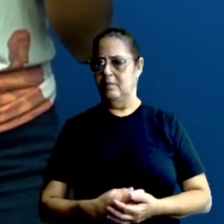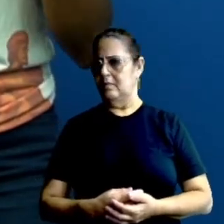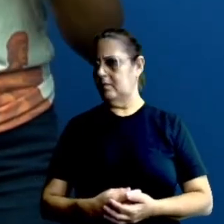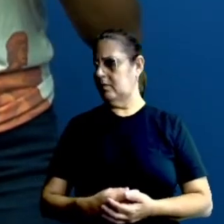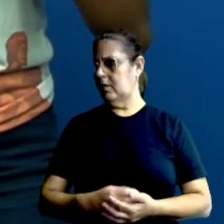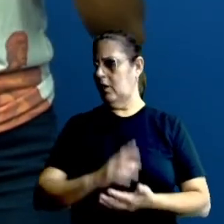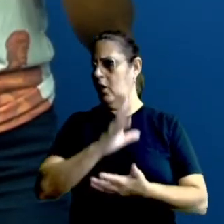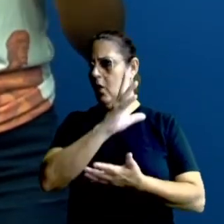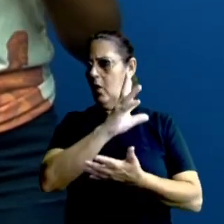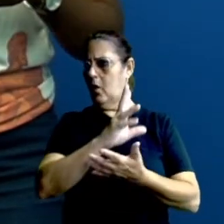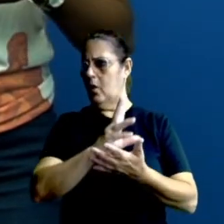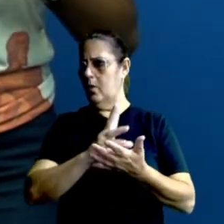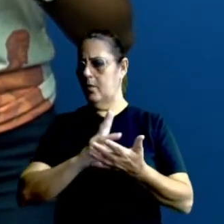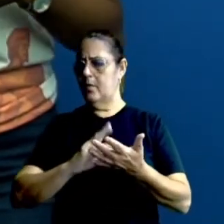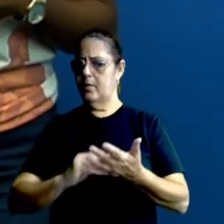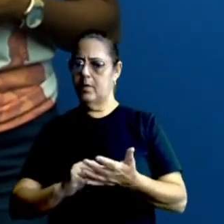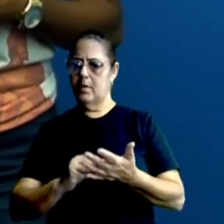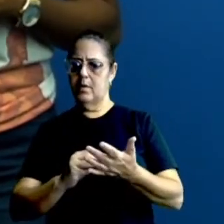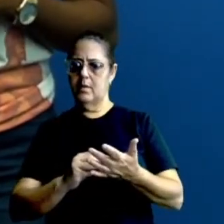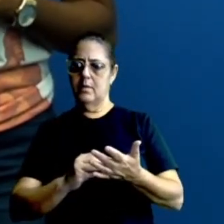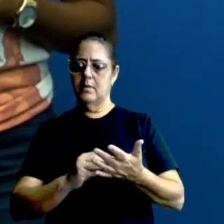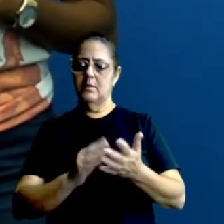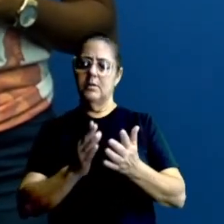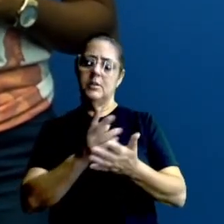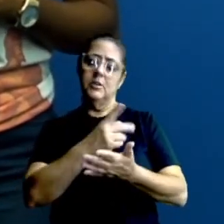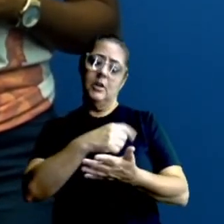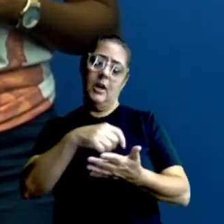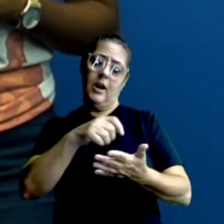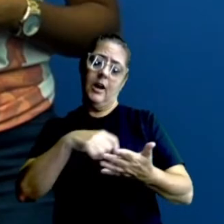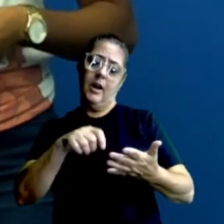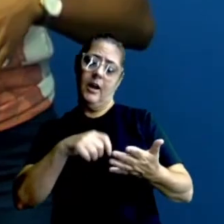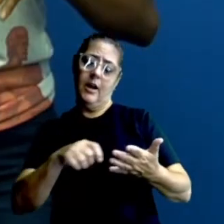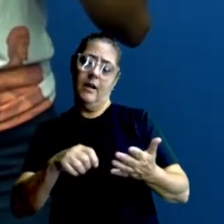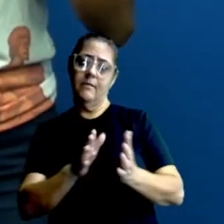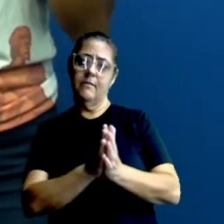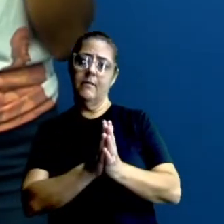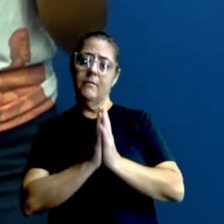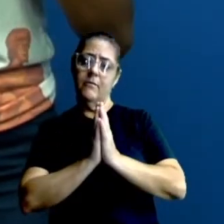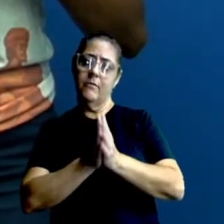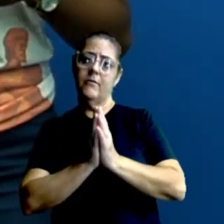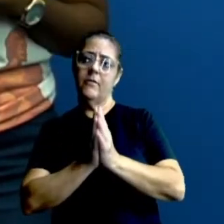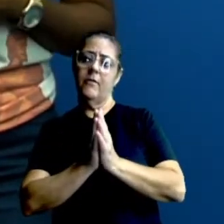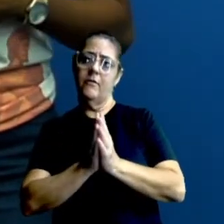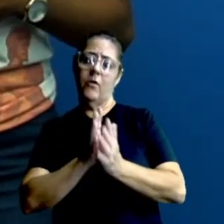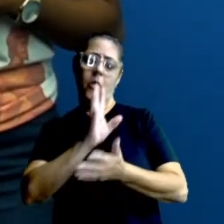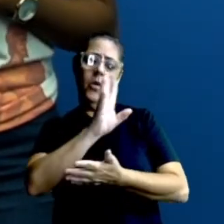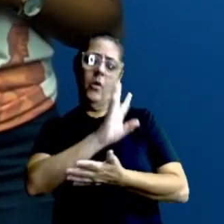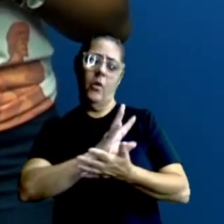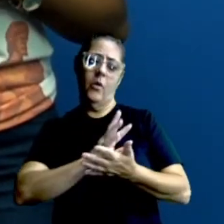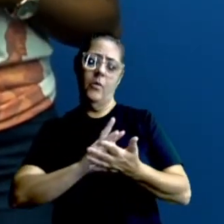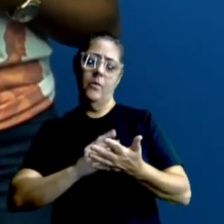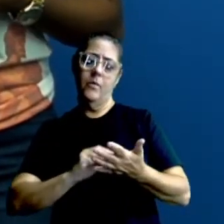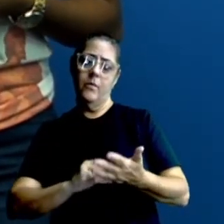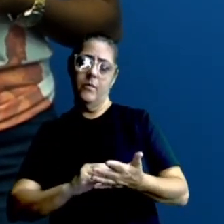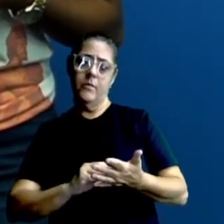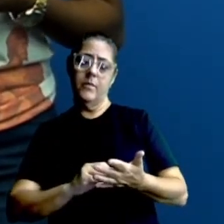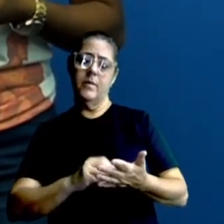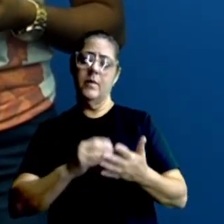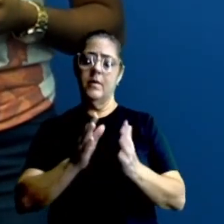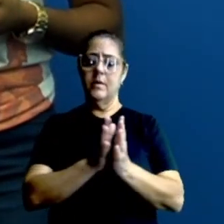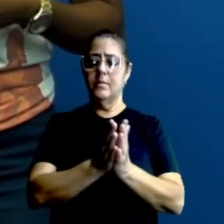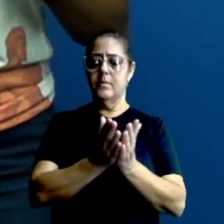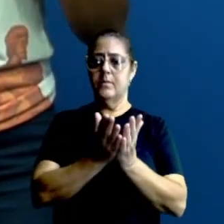cop isso em seus cadernos por favor como eu falo então cobre eles e melhor